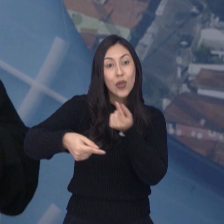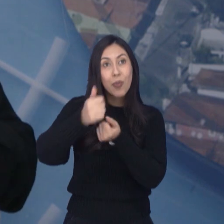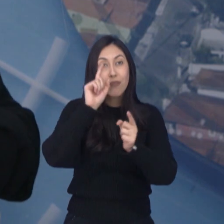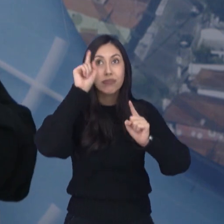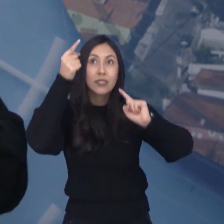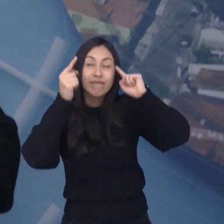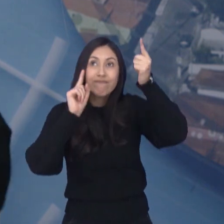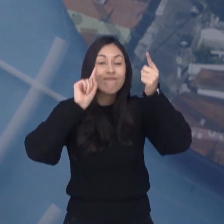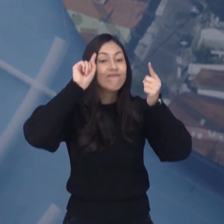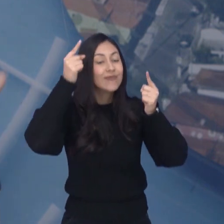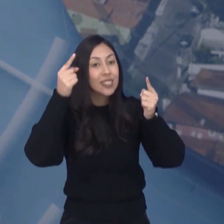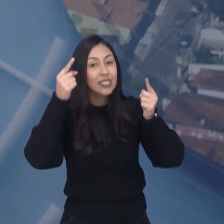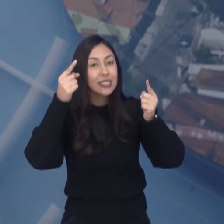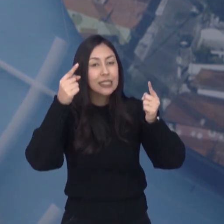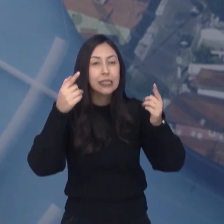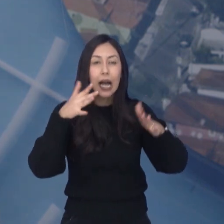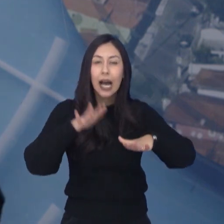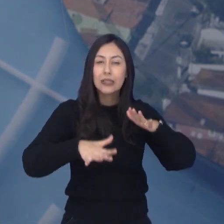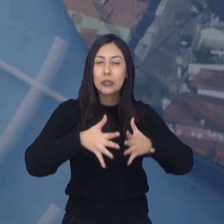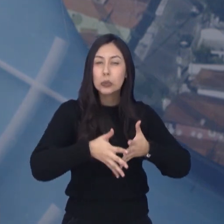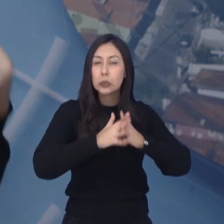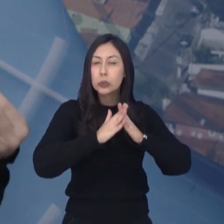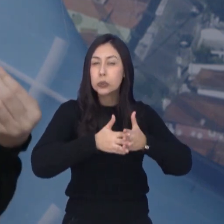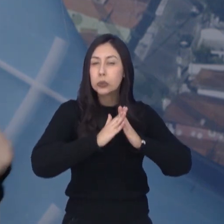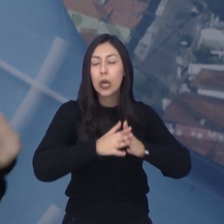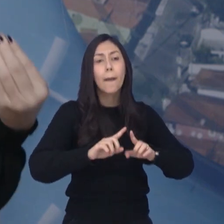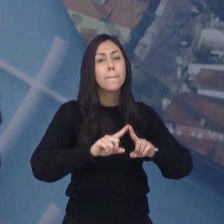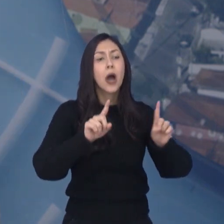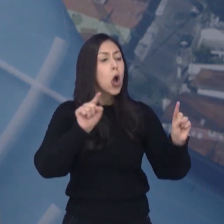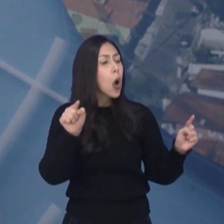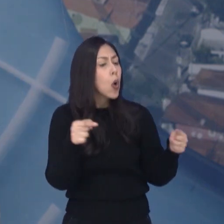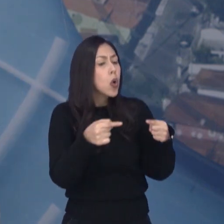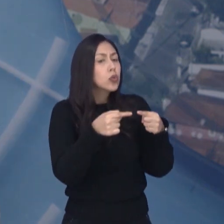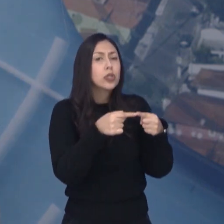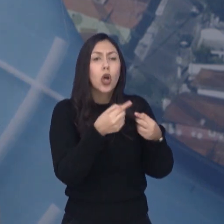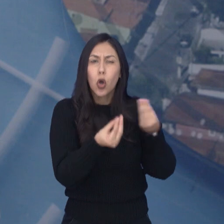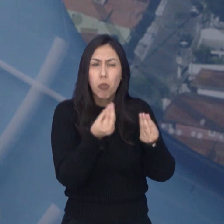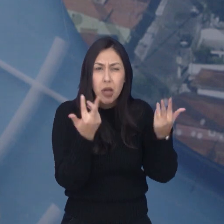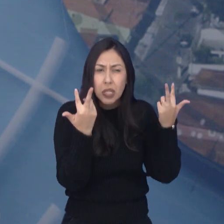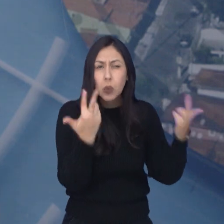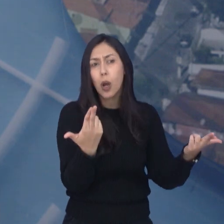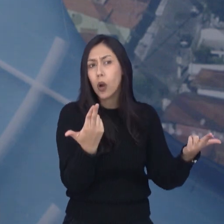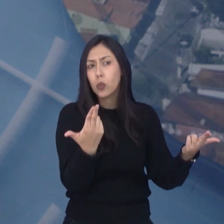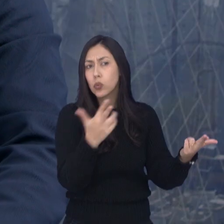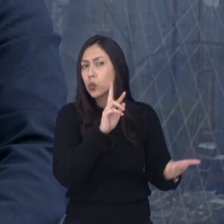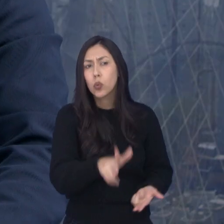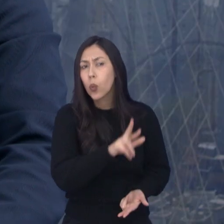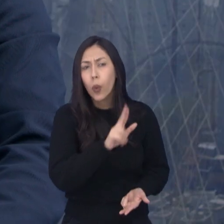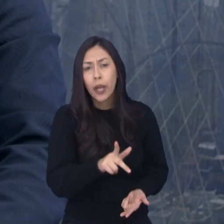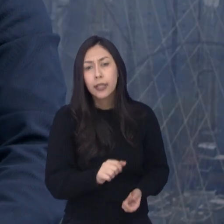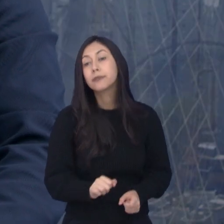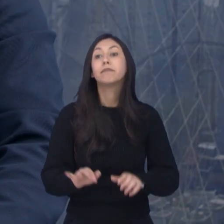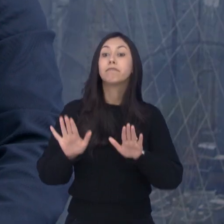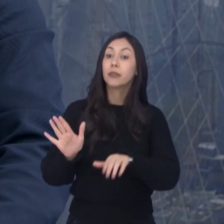que muitas vezes ainda confundem. Qual que é a relação de fato? Não é exatamente a mesma coisa? Antes